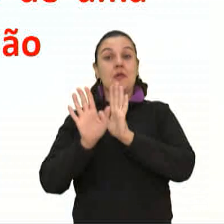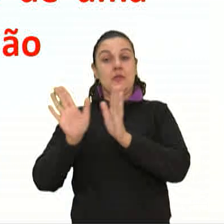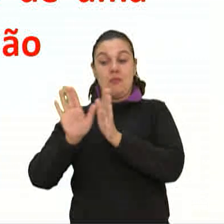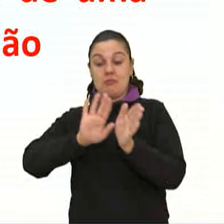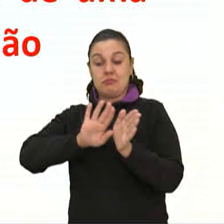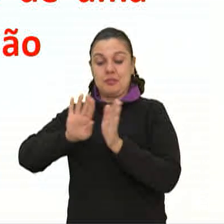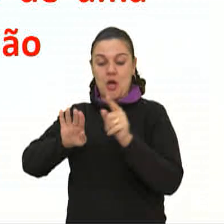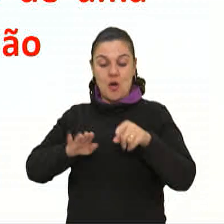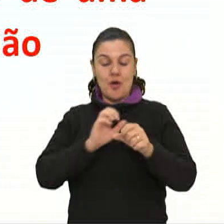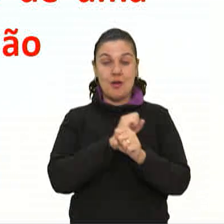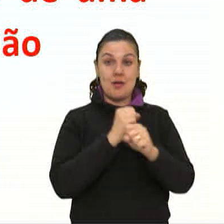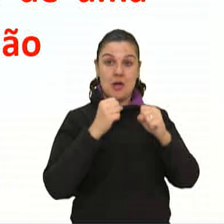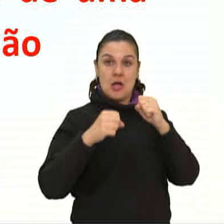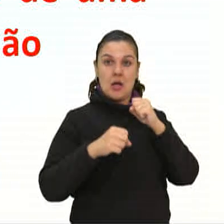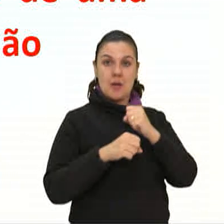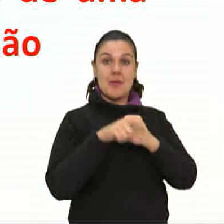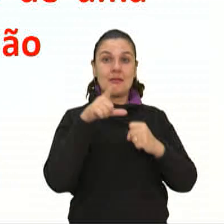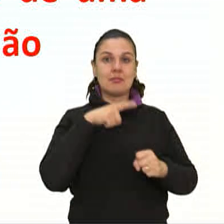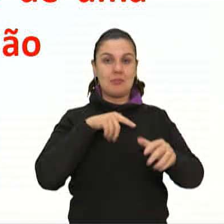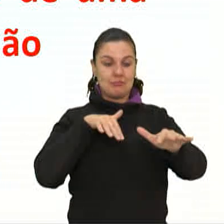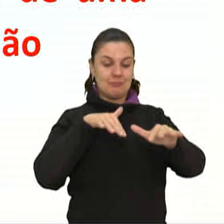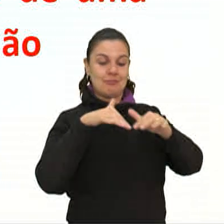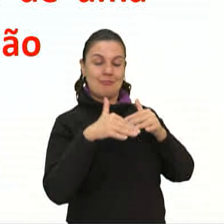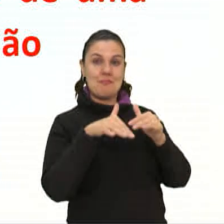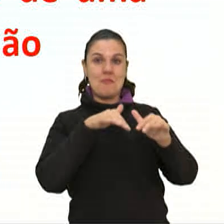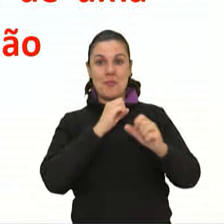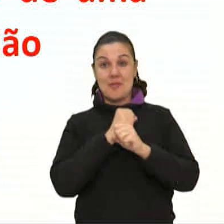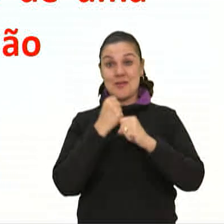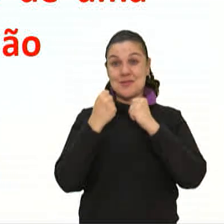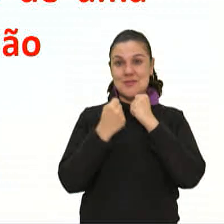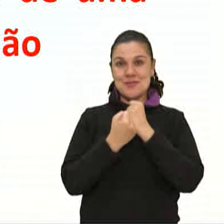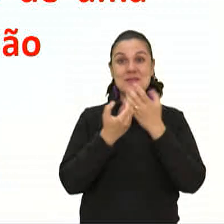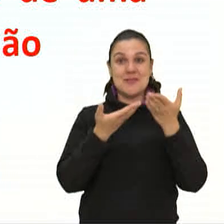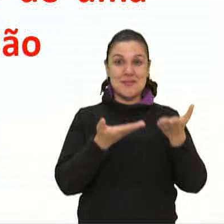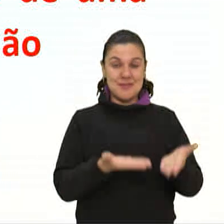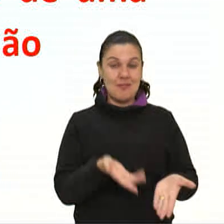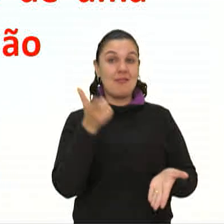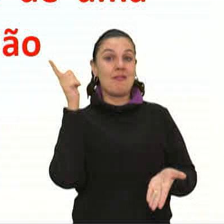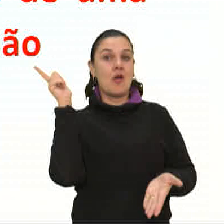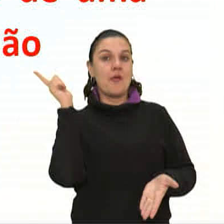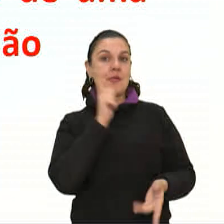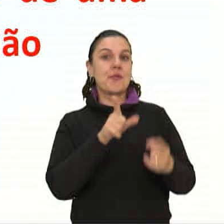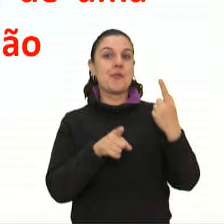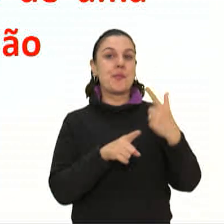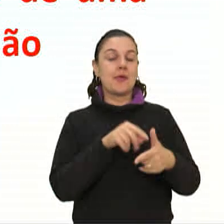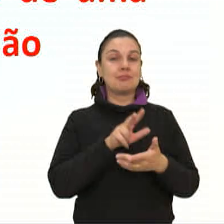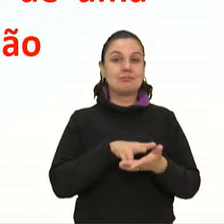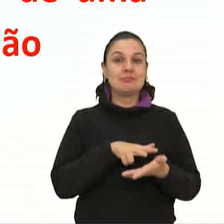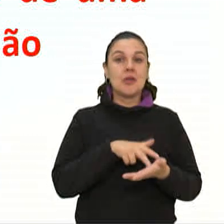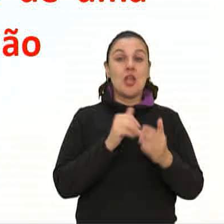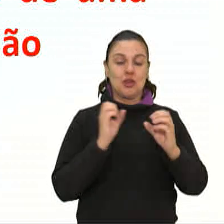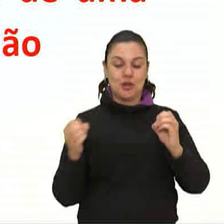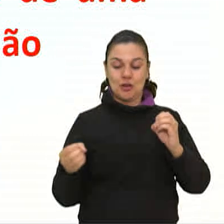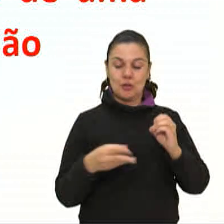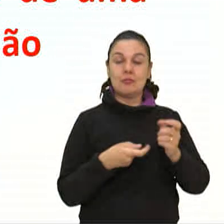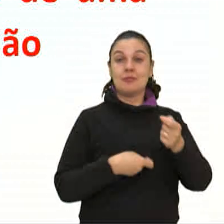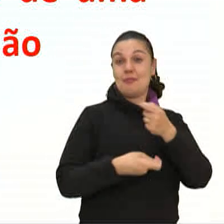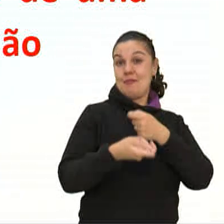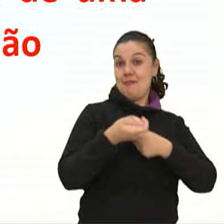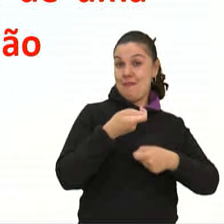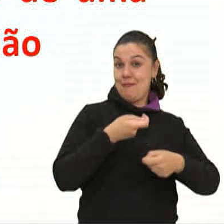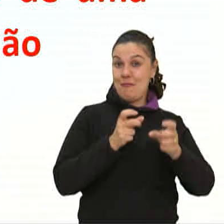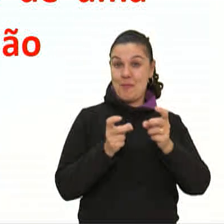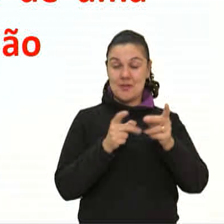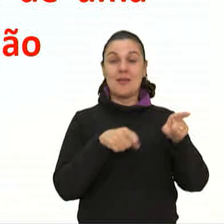que passava a apresentar mobilidade social, sobretudo devido à consolidação de uma classe de comerciantes